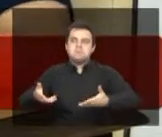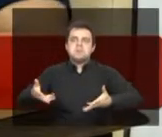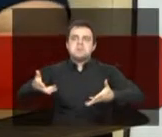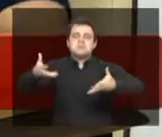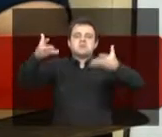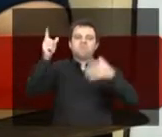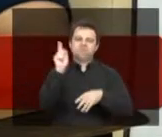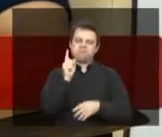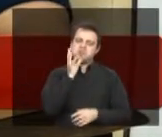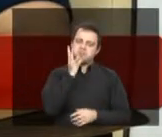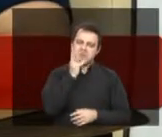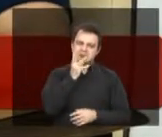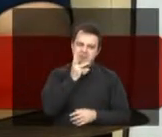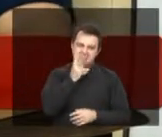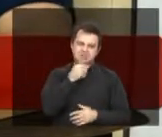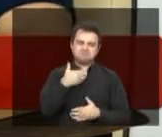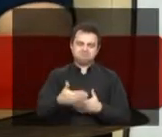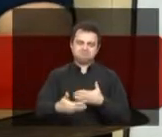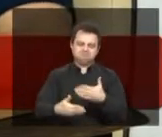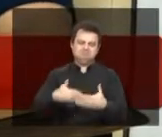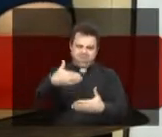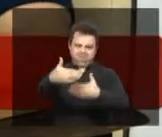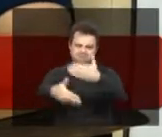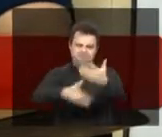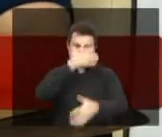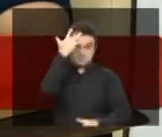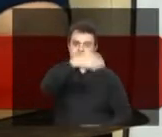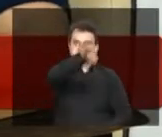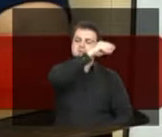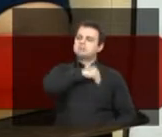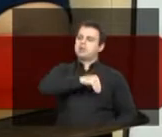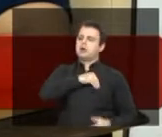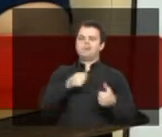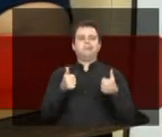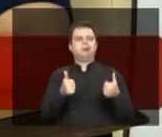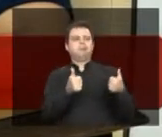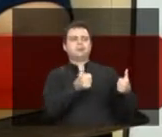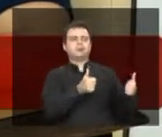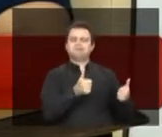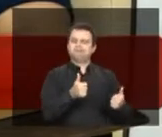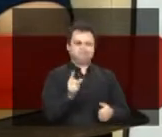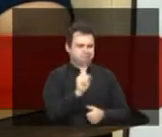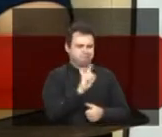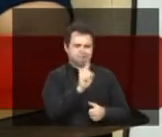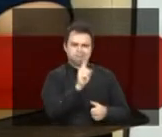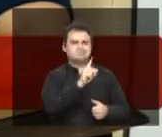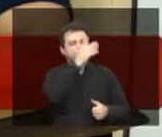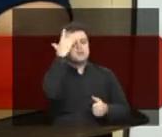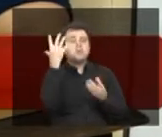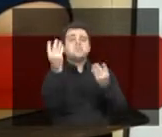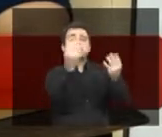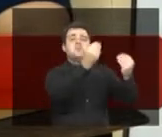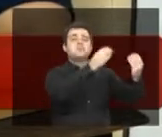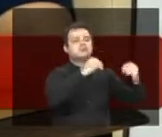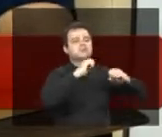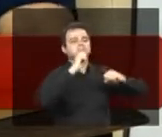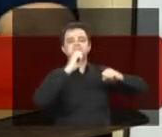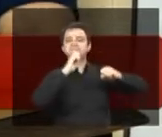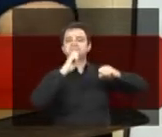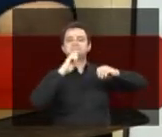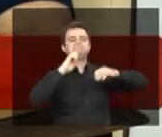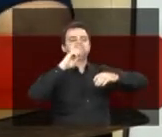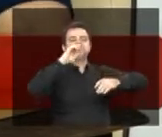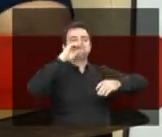uma retomada, para falar que o pessoal está ganhando um dinheirinho legal, porque muita gente teve que fechar as